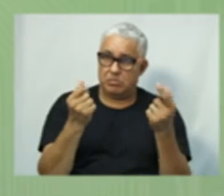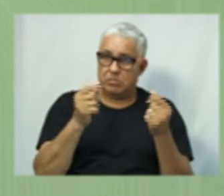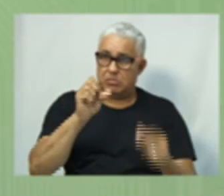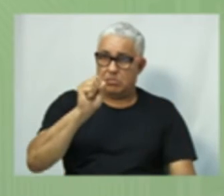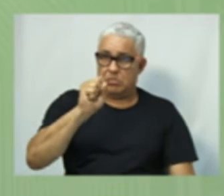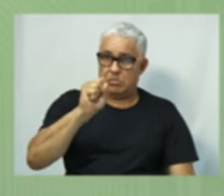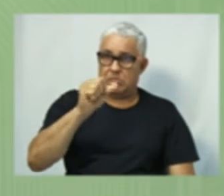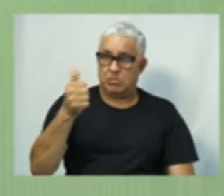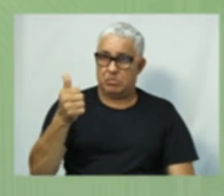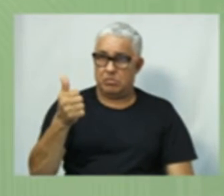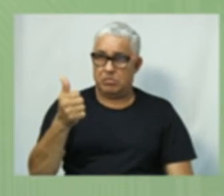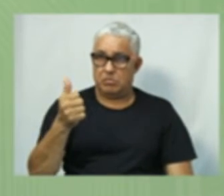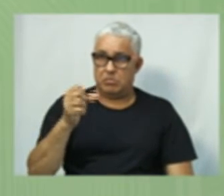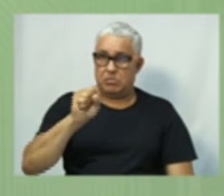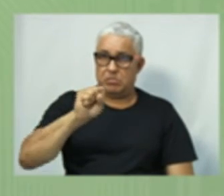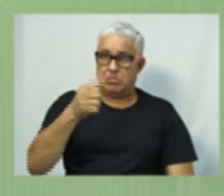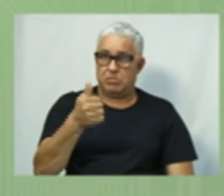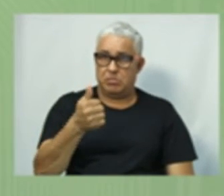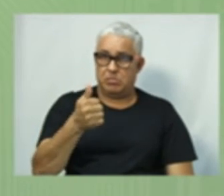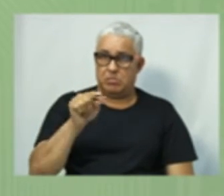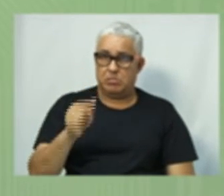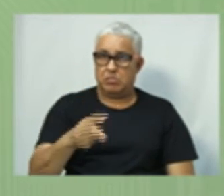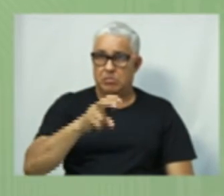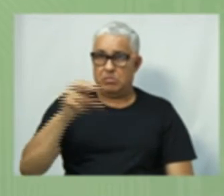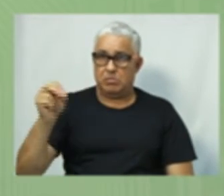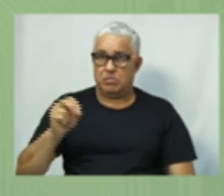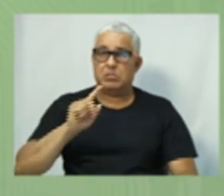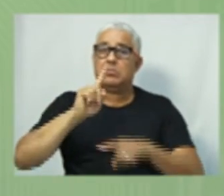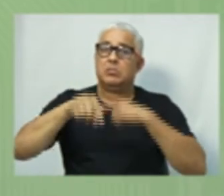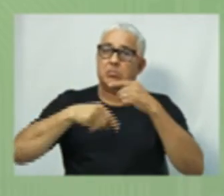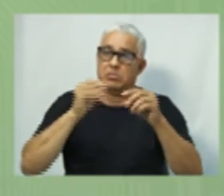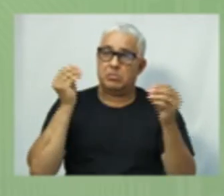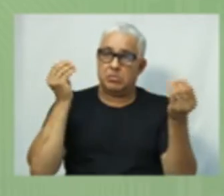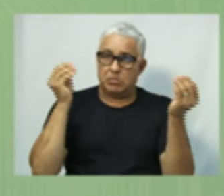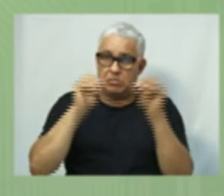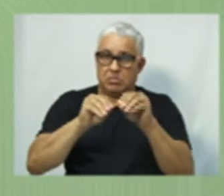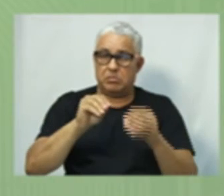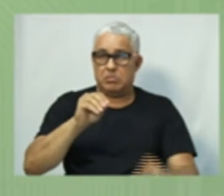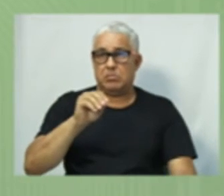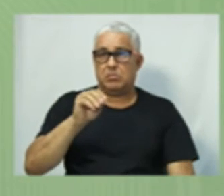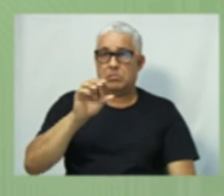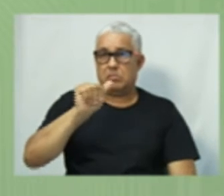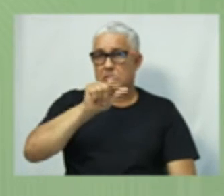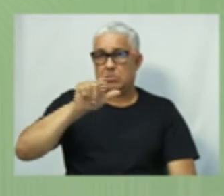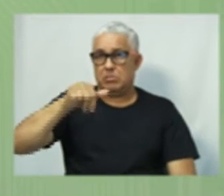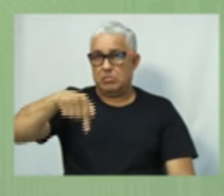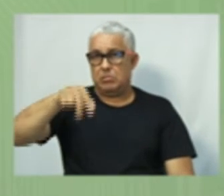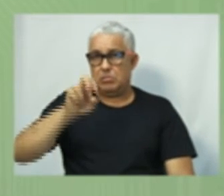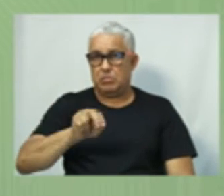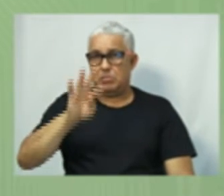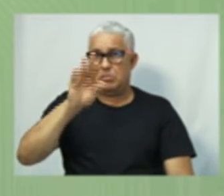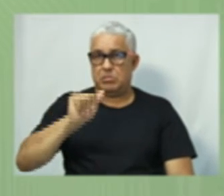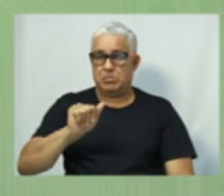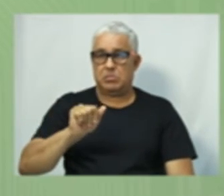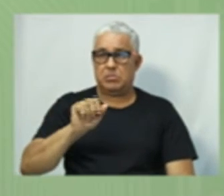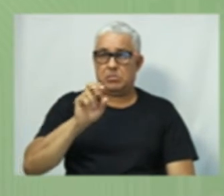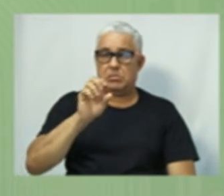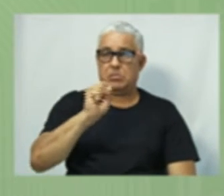e jogo a alíquota. No caso do COFINS, a alíquota é de 3%. Então, 81.500